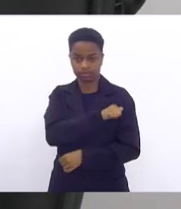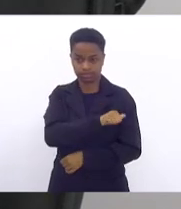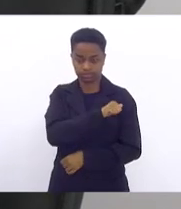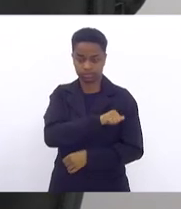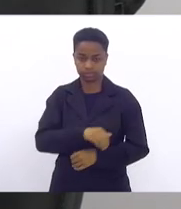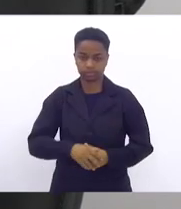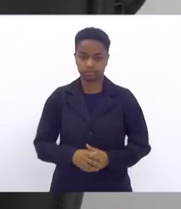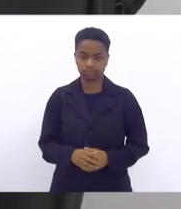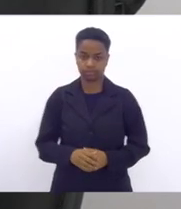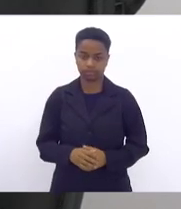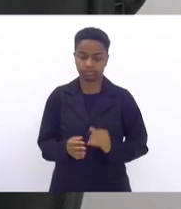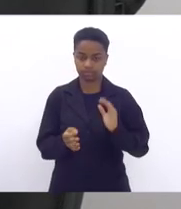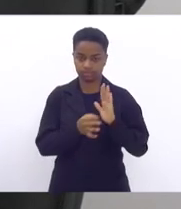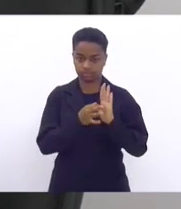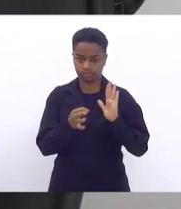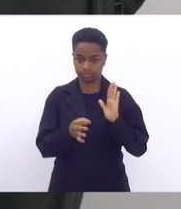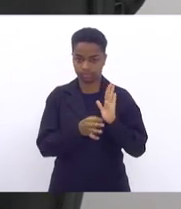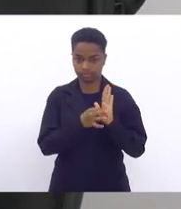Janeiro.